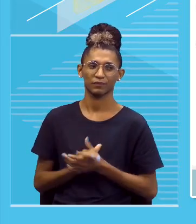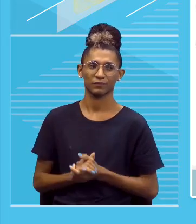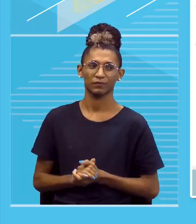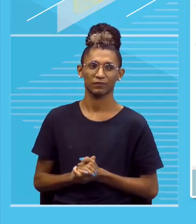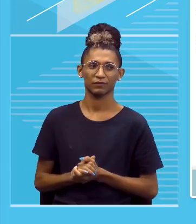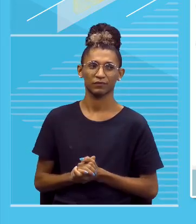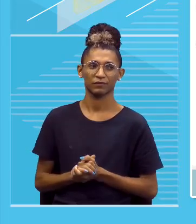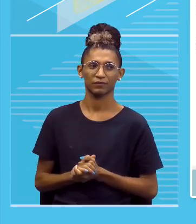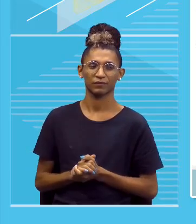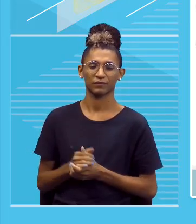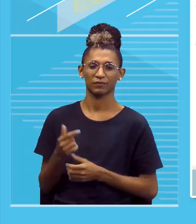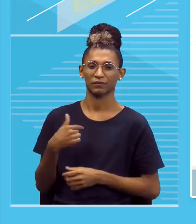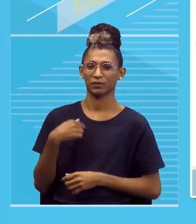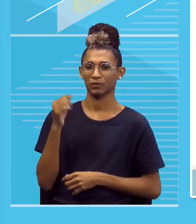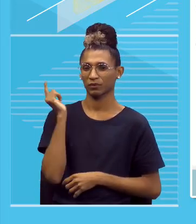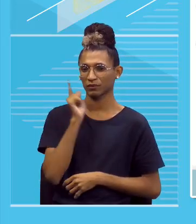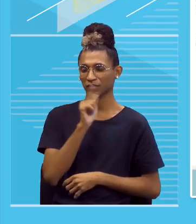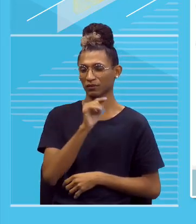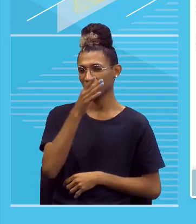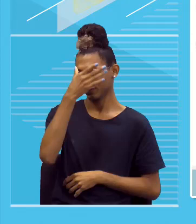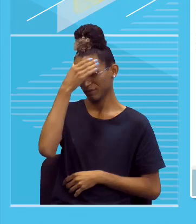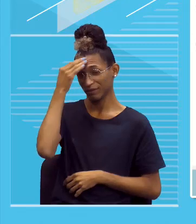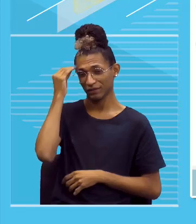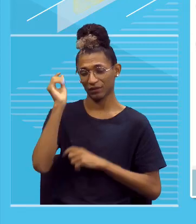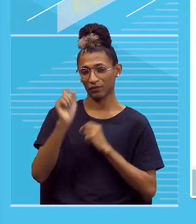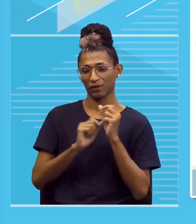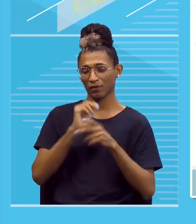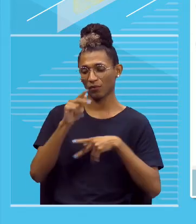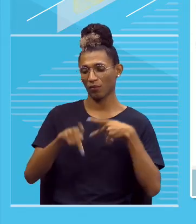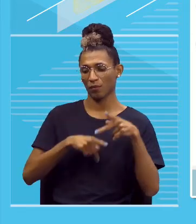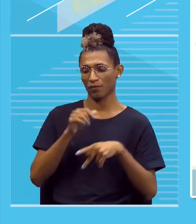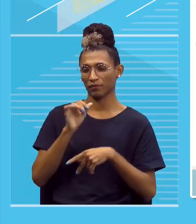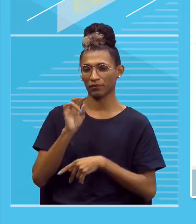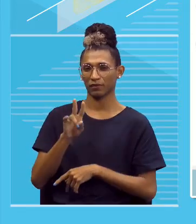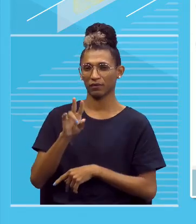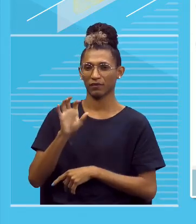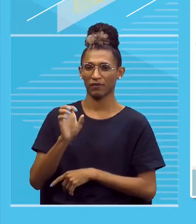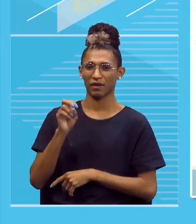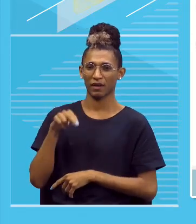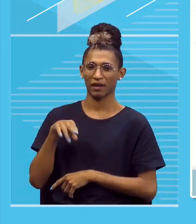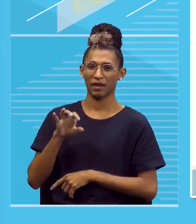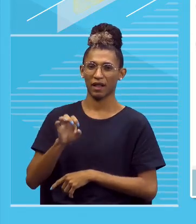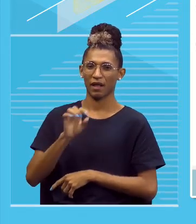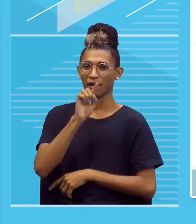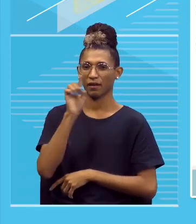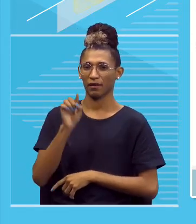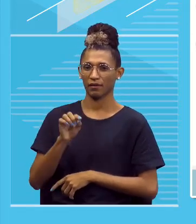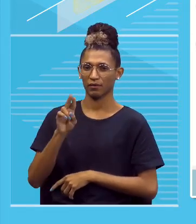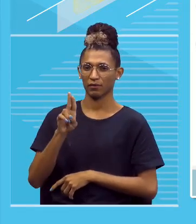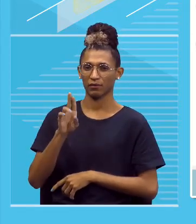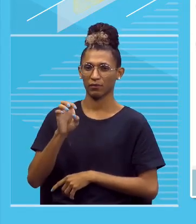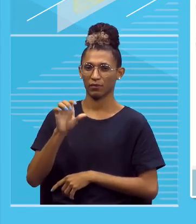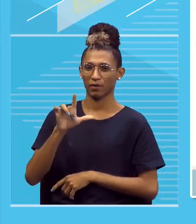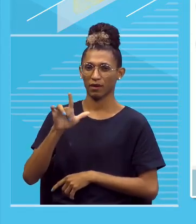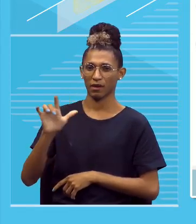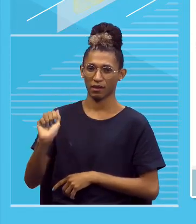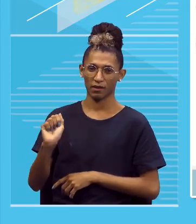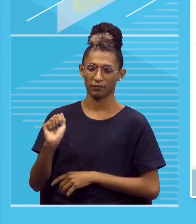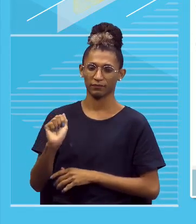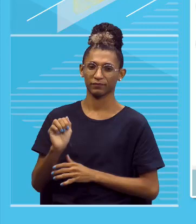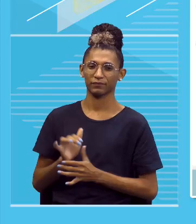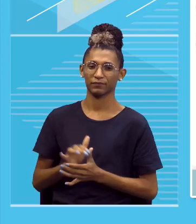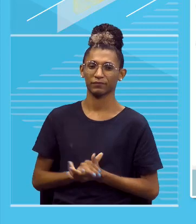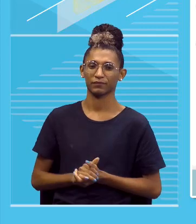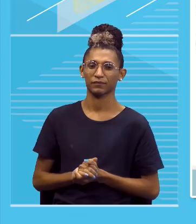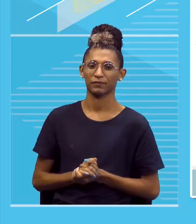e eu não consigo esquecer da Venezuela desse povo porque não se define um povo pelo governo é pelo povo